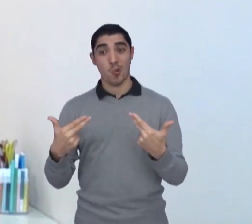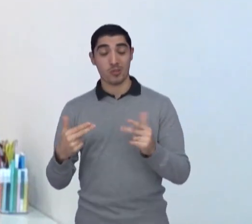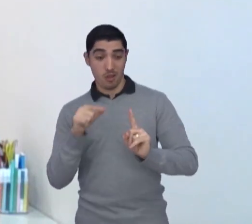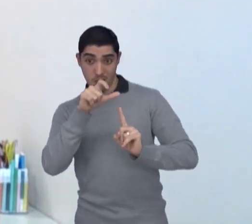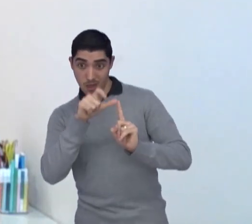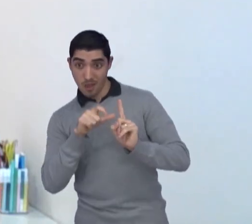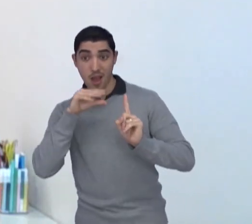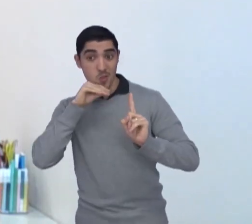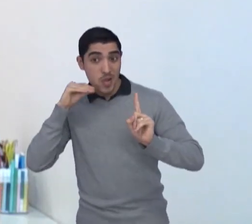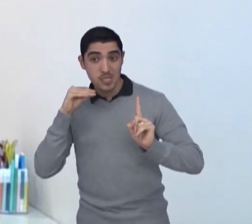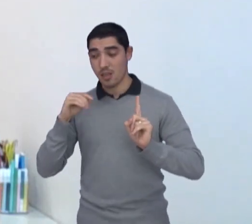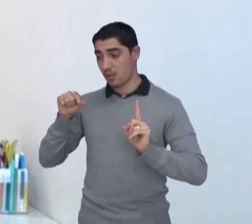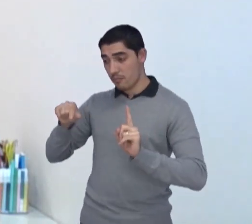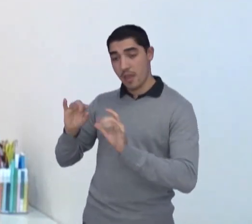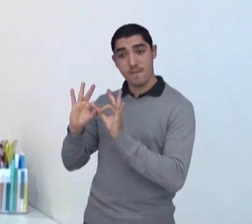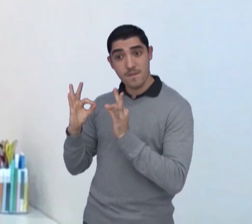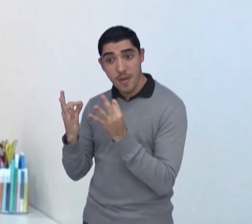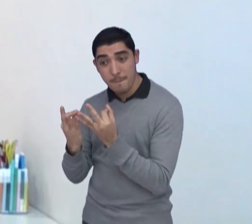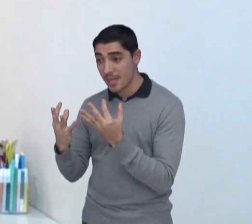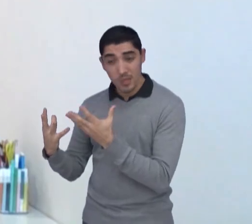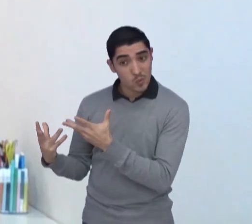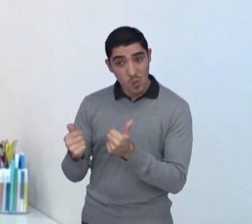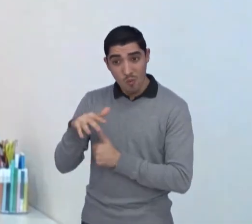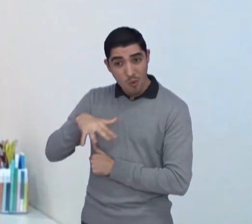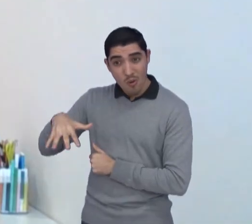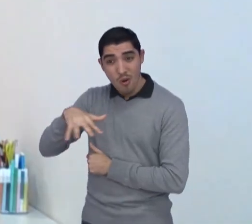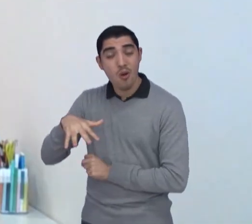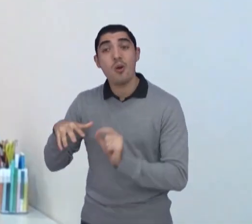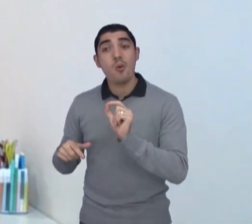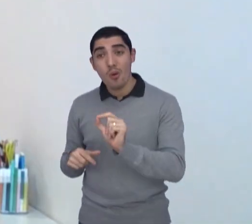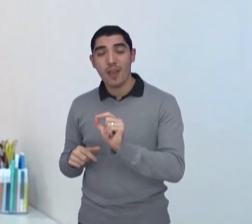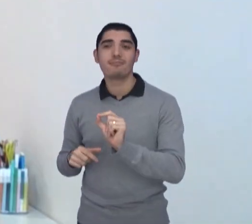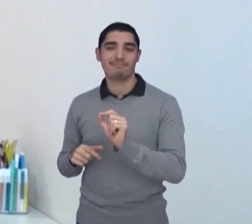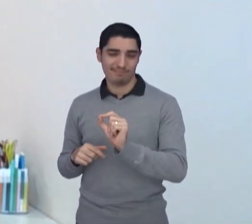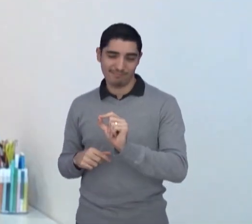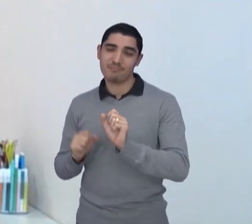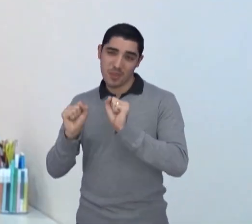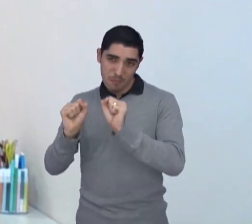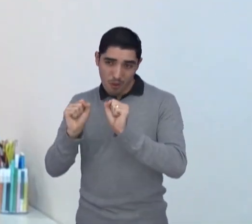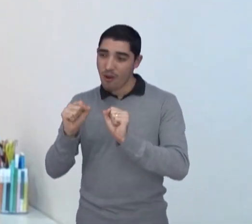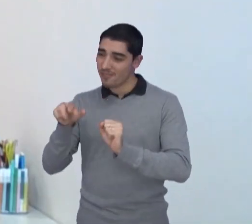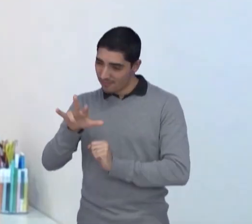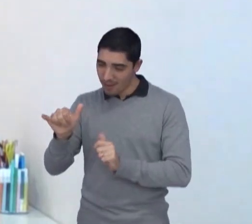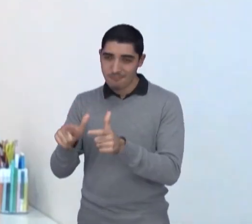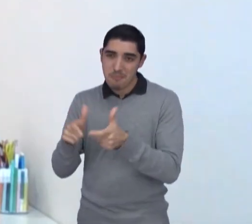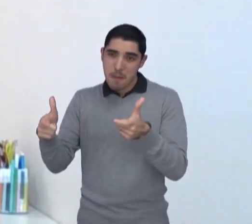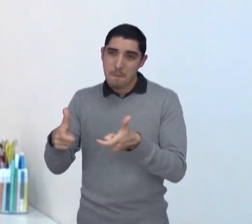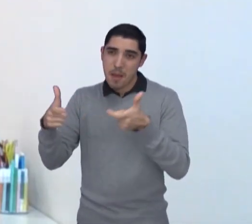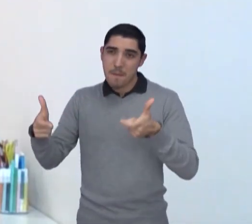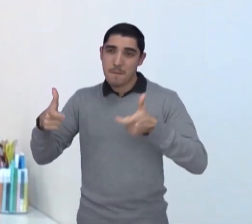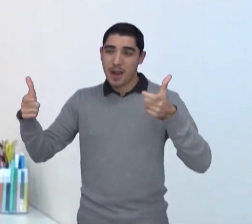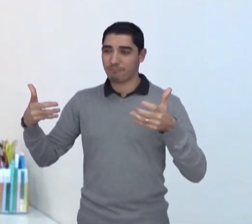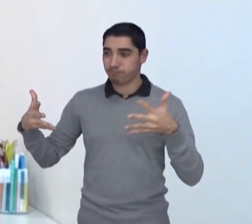adolescente, daquela família como um todo, né? Então eu acredito que isso acaba se intensificando. E aí é onde eles